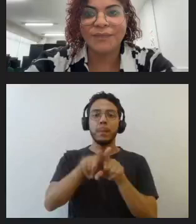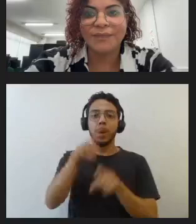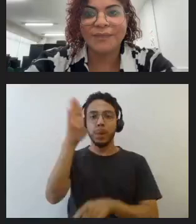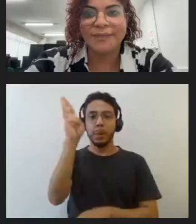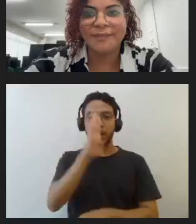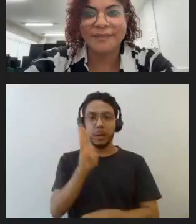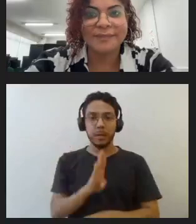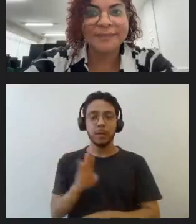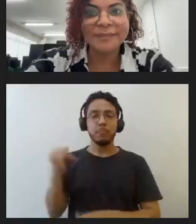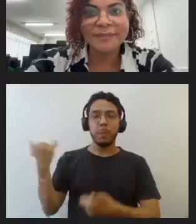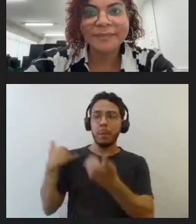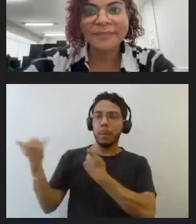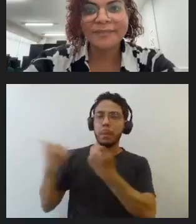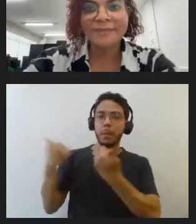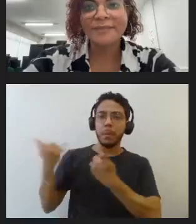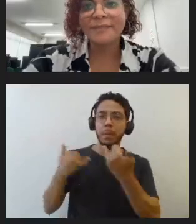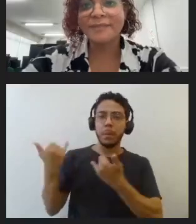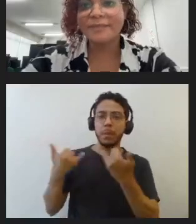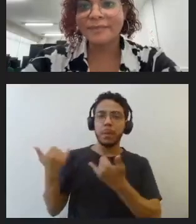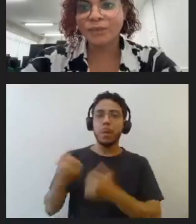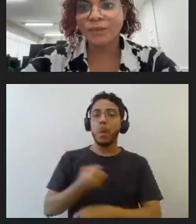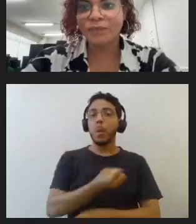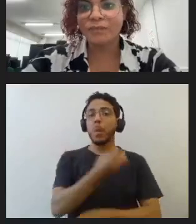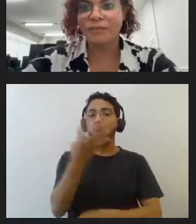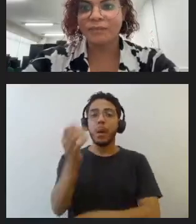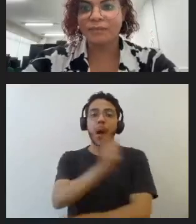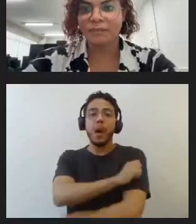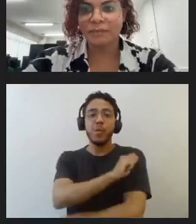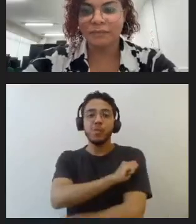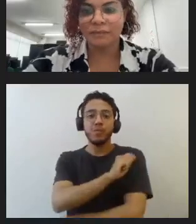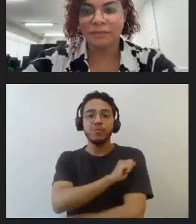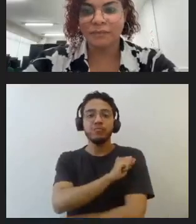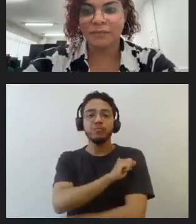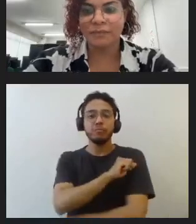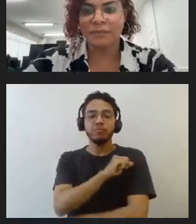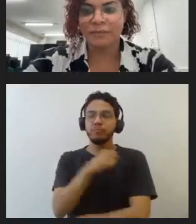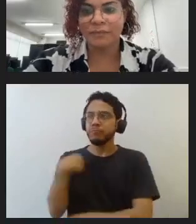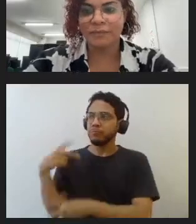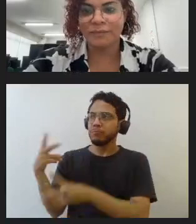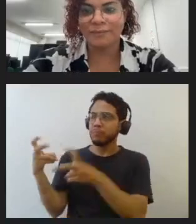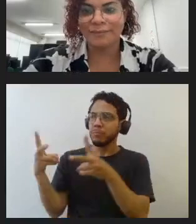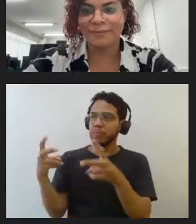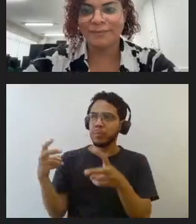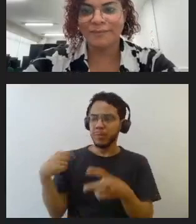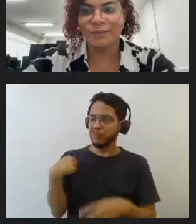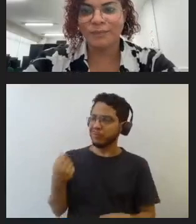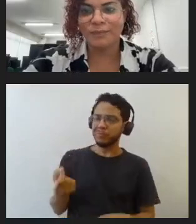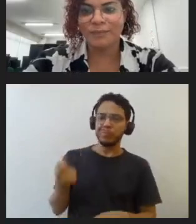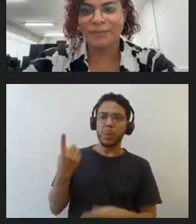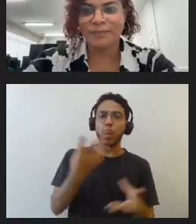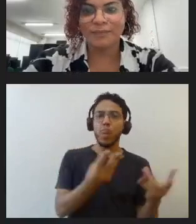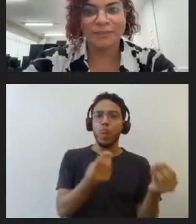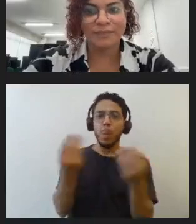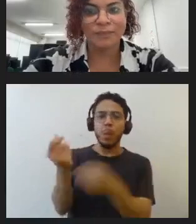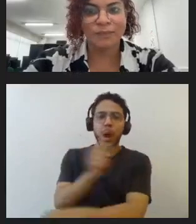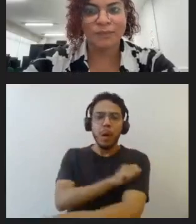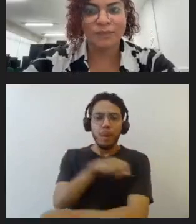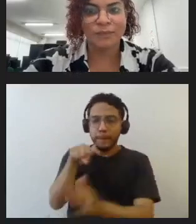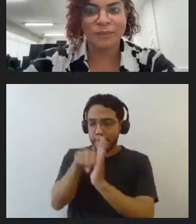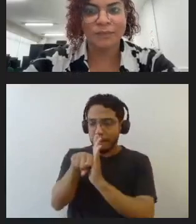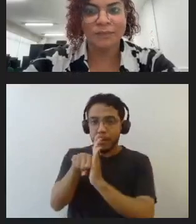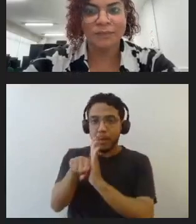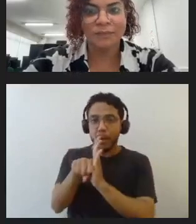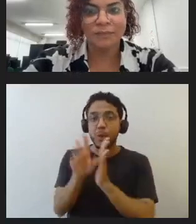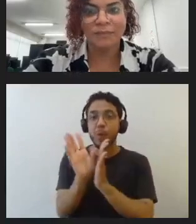têm comentado o quanto os alunos têm, e para mim isso foi um estranhamento, quanto os alunos têm pesquisado conteúdo